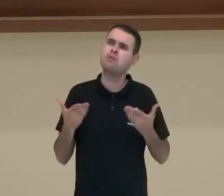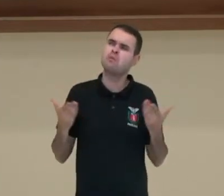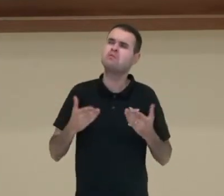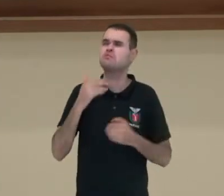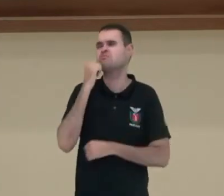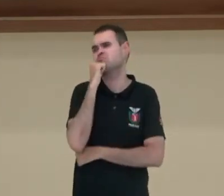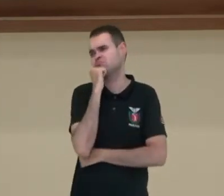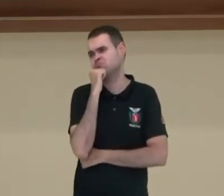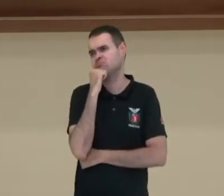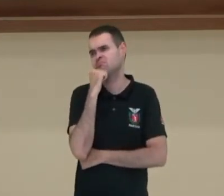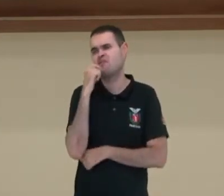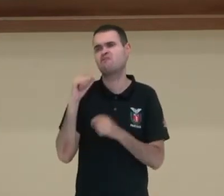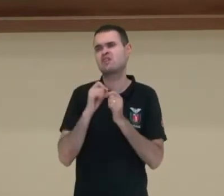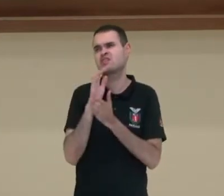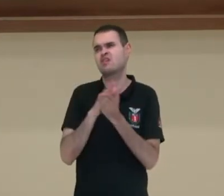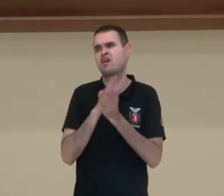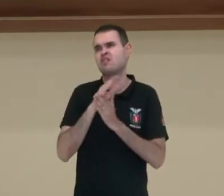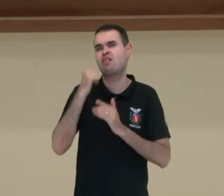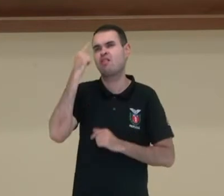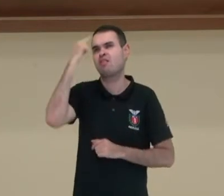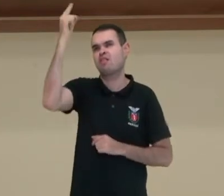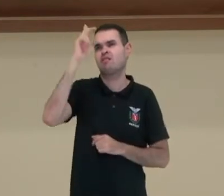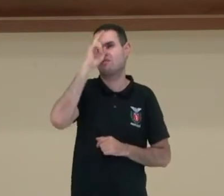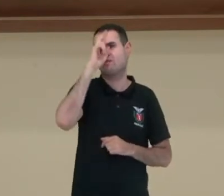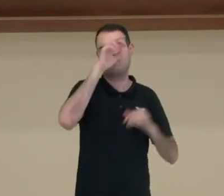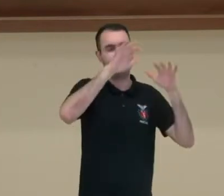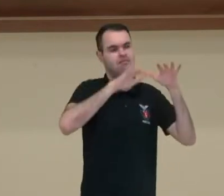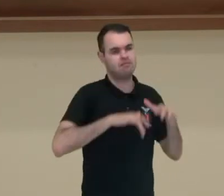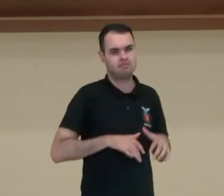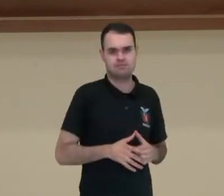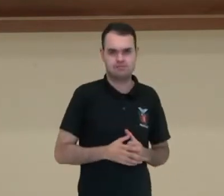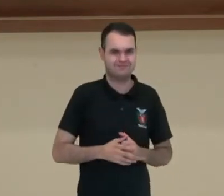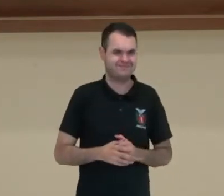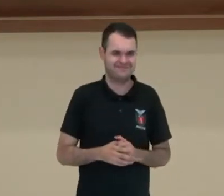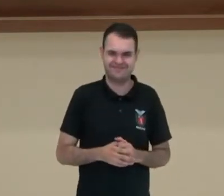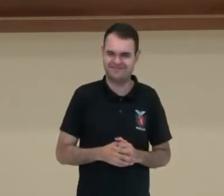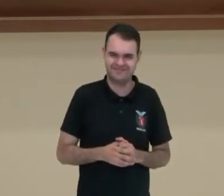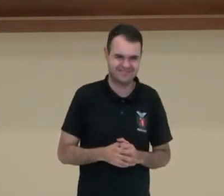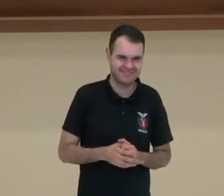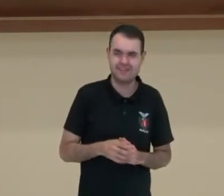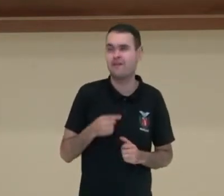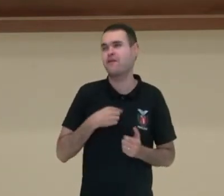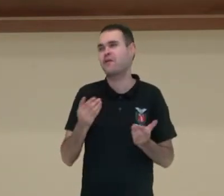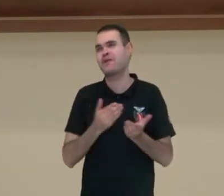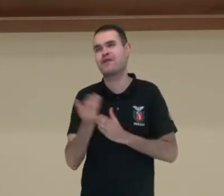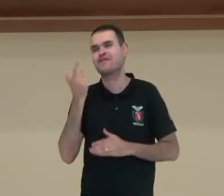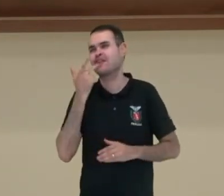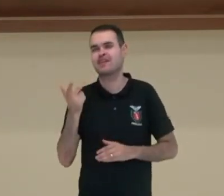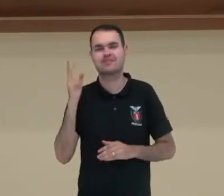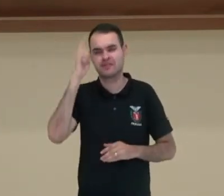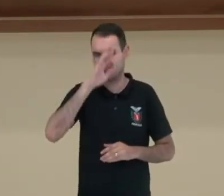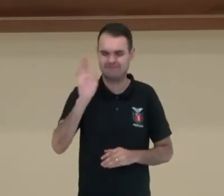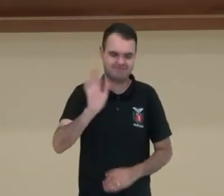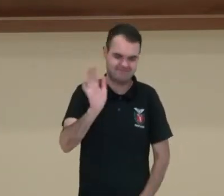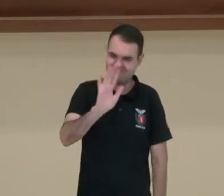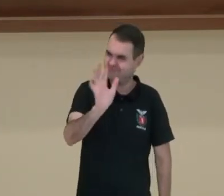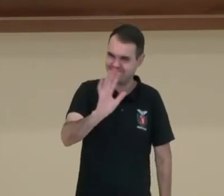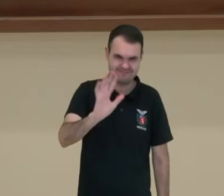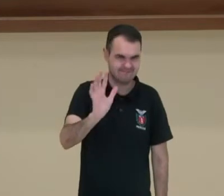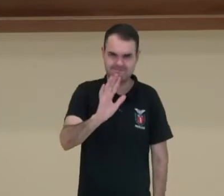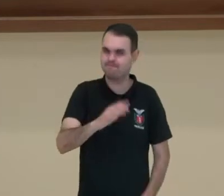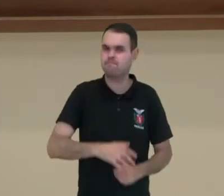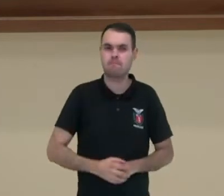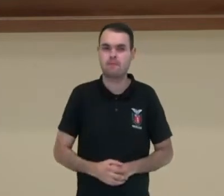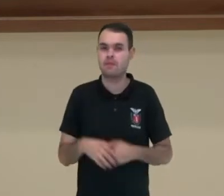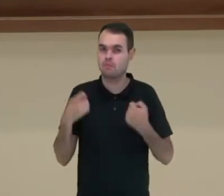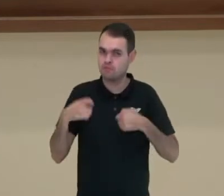tenho o que fazer, eu vou escrever a história. Eu vou começar falando a história lá da... Não, não é assim não.